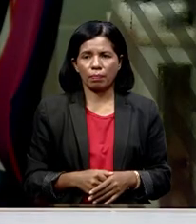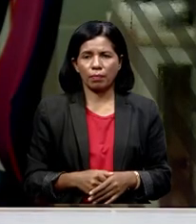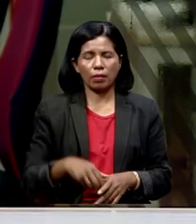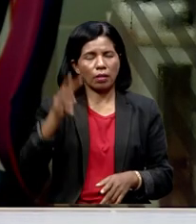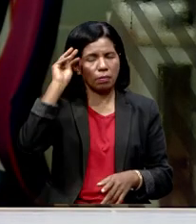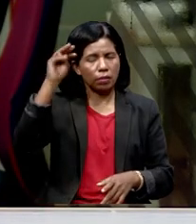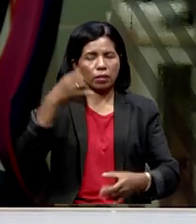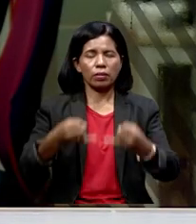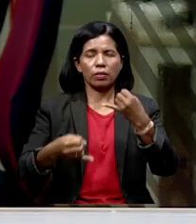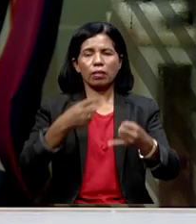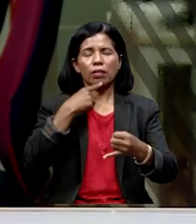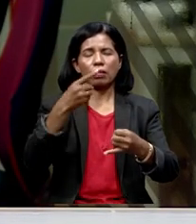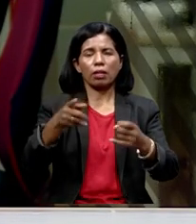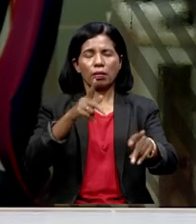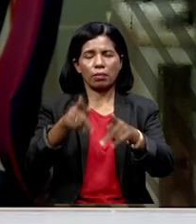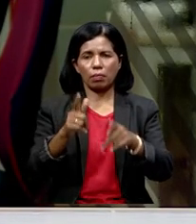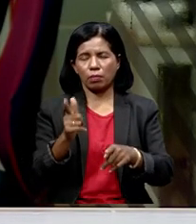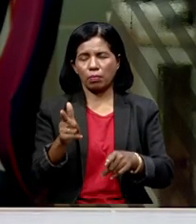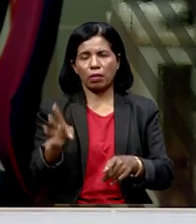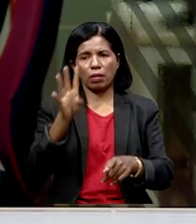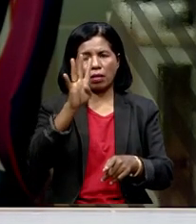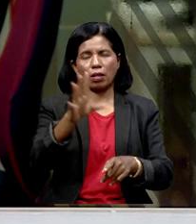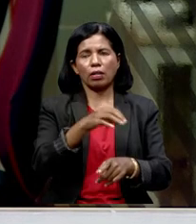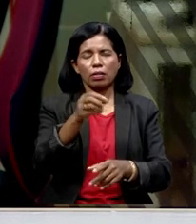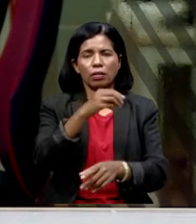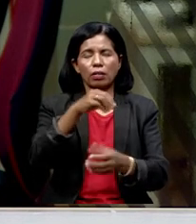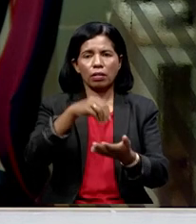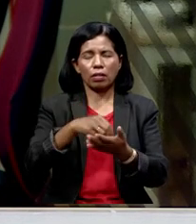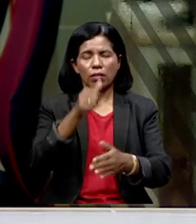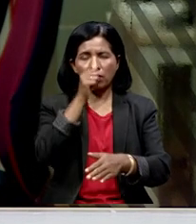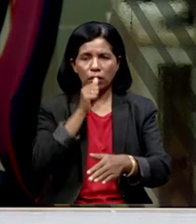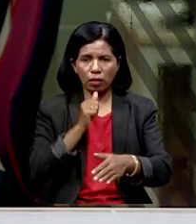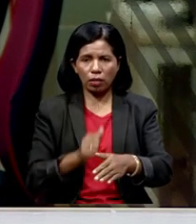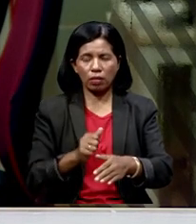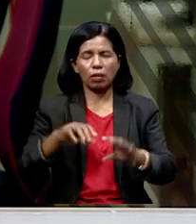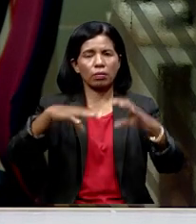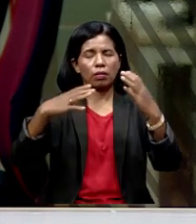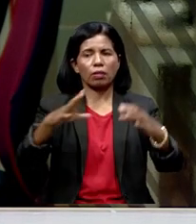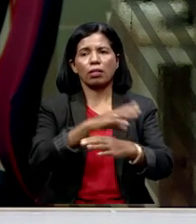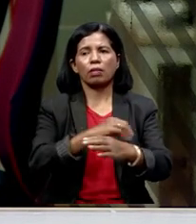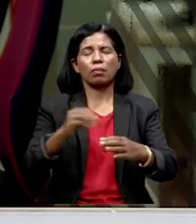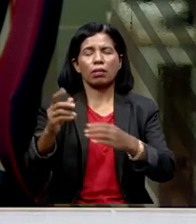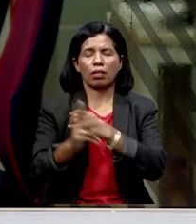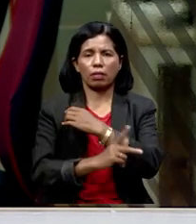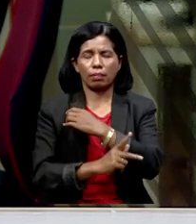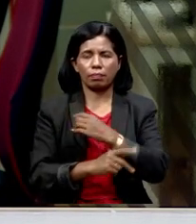Ministro Justiça apelou bem possado na Ronul Reisinghat a garante segredo confidencial Comissão Anticorrupção União.